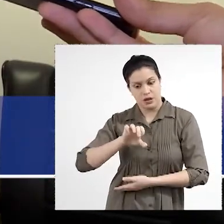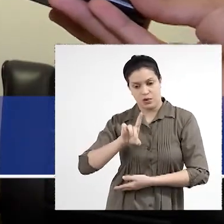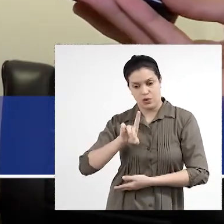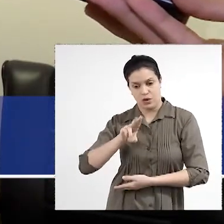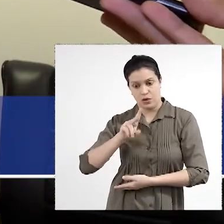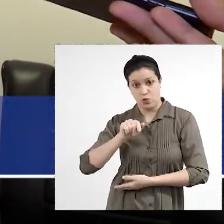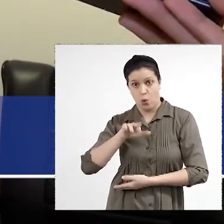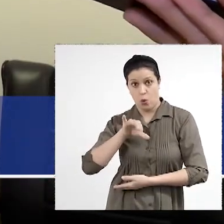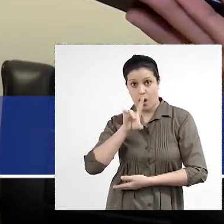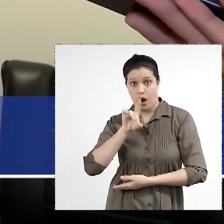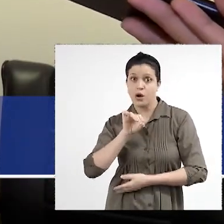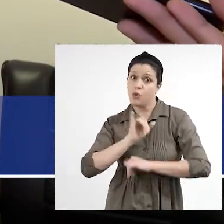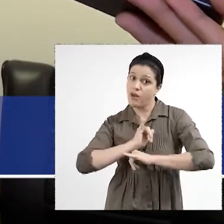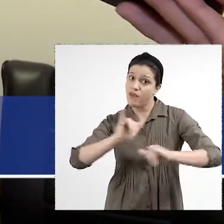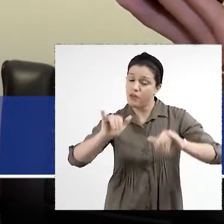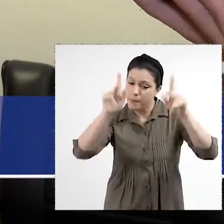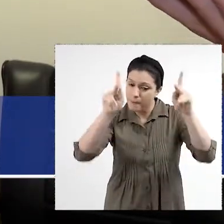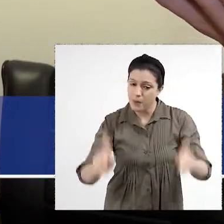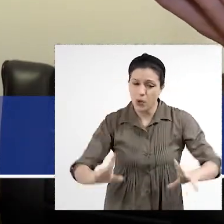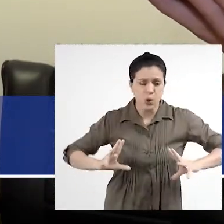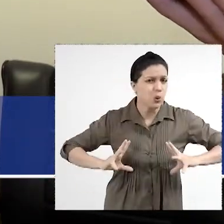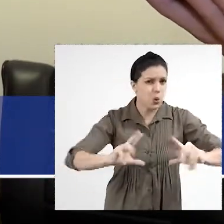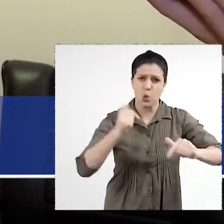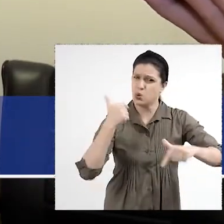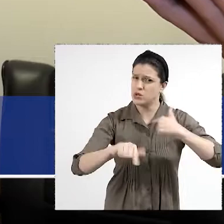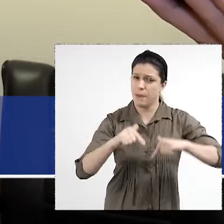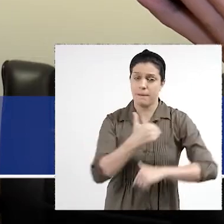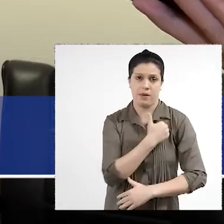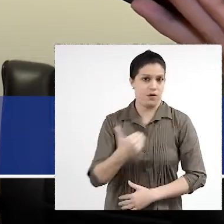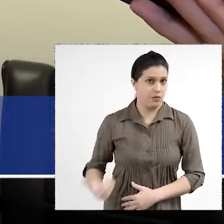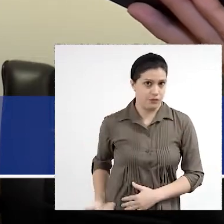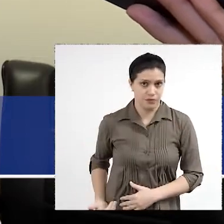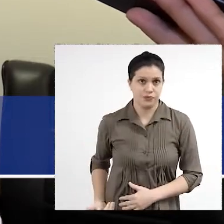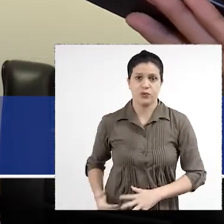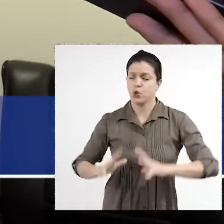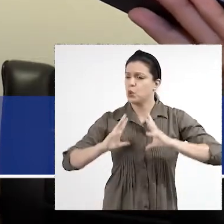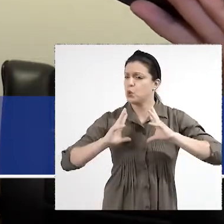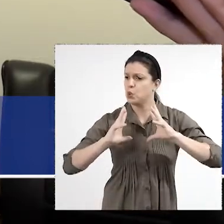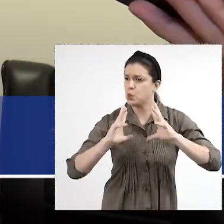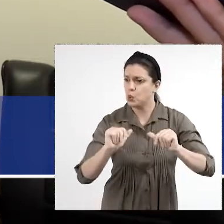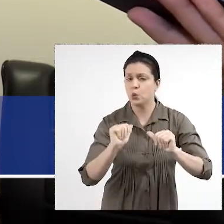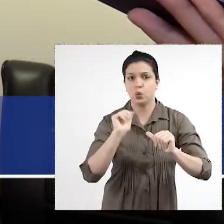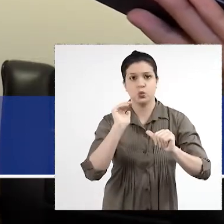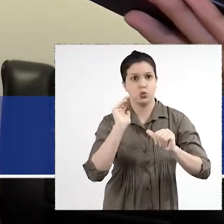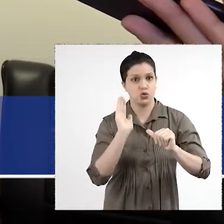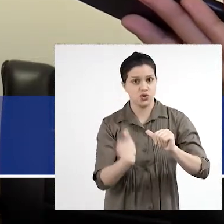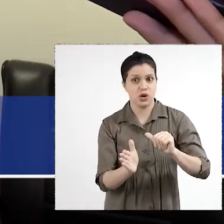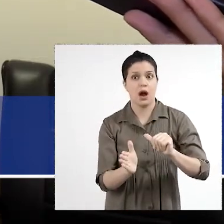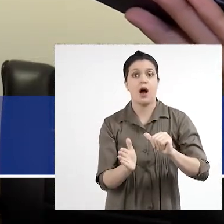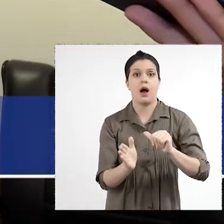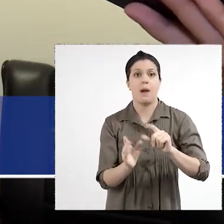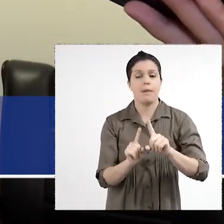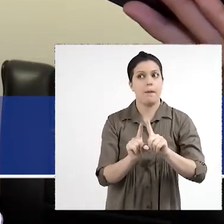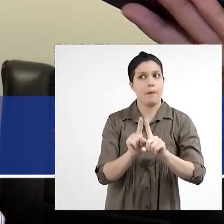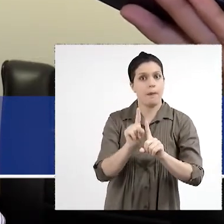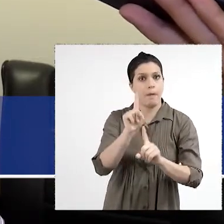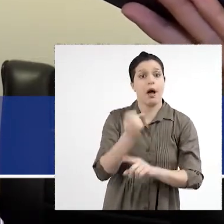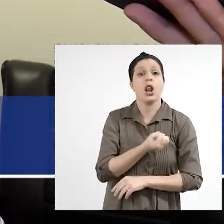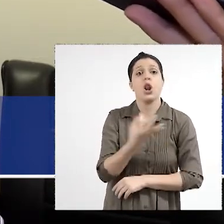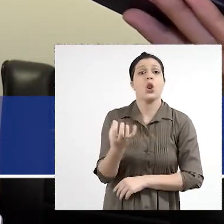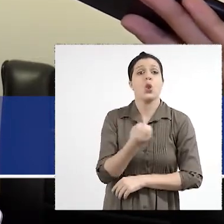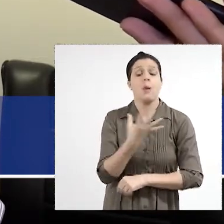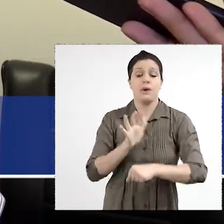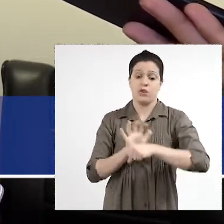Riedel, posiciona a nossa população, todas as ações de governo, todos os casos comunicados